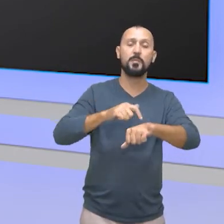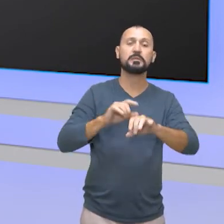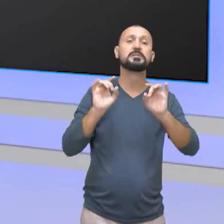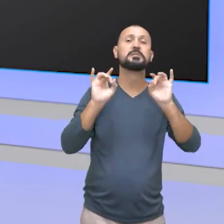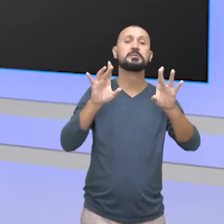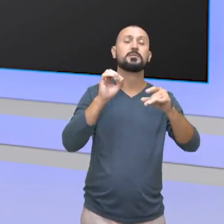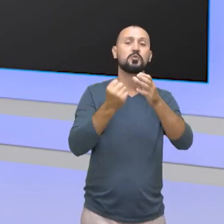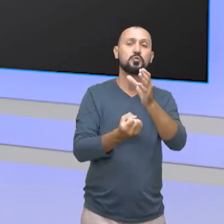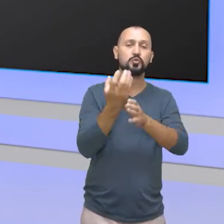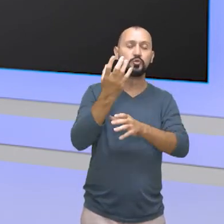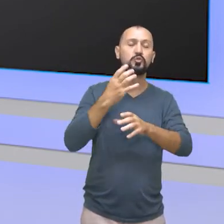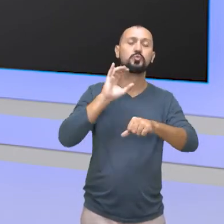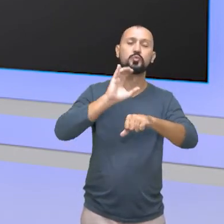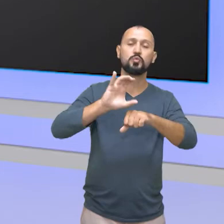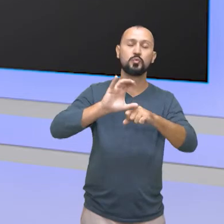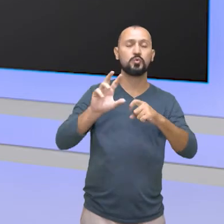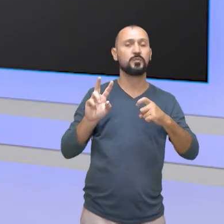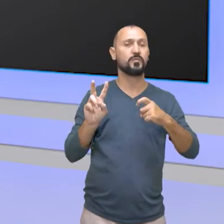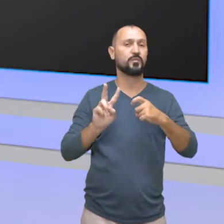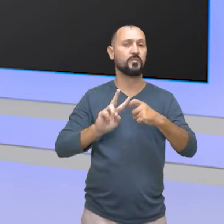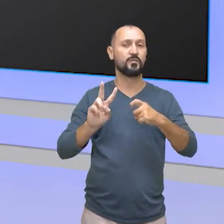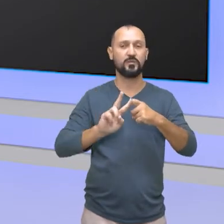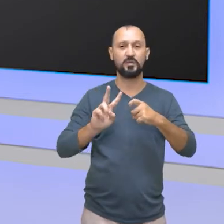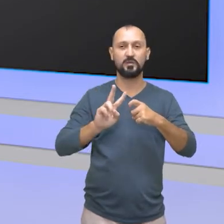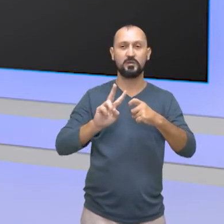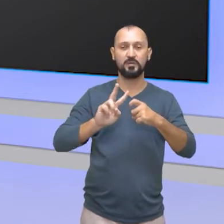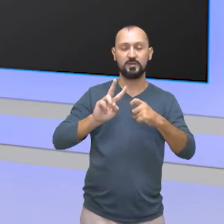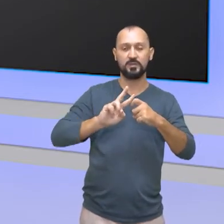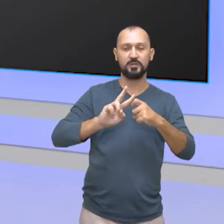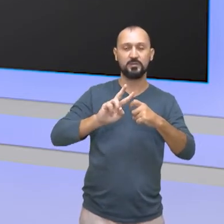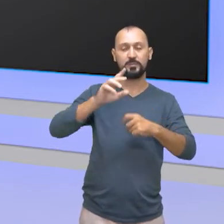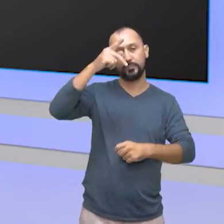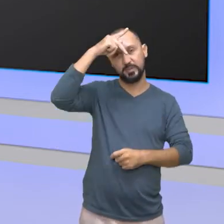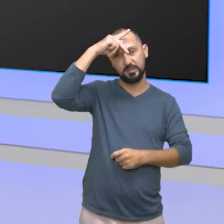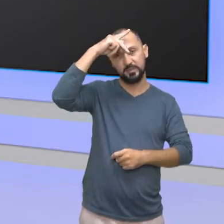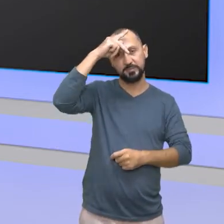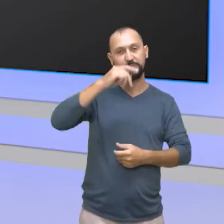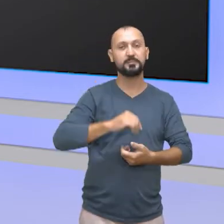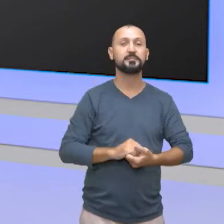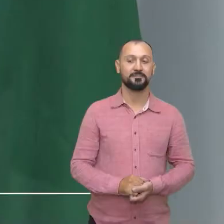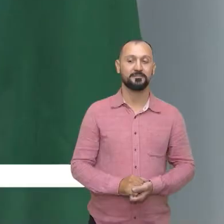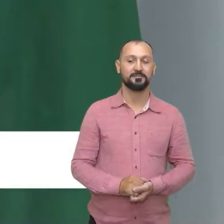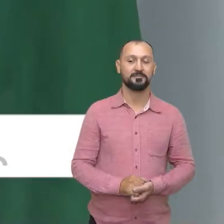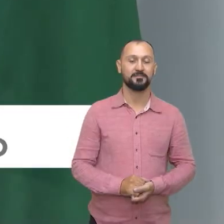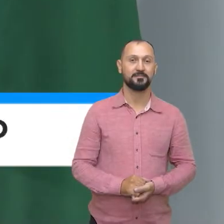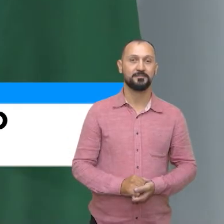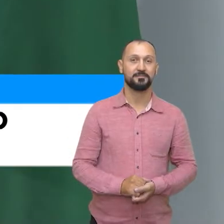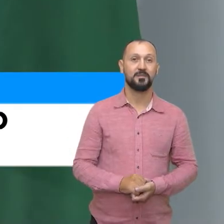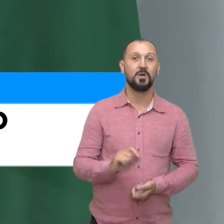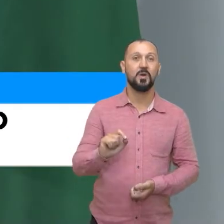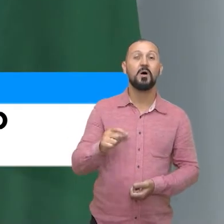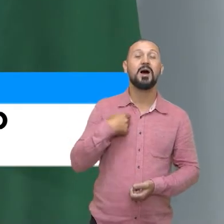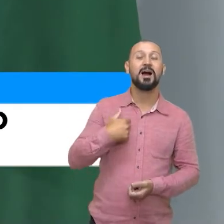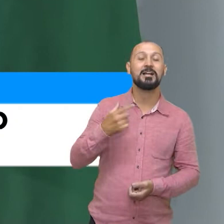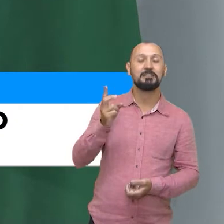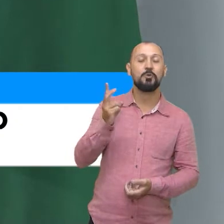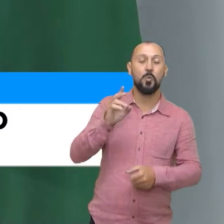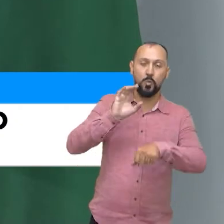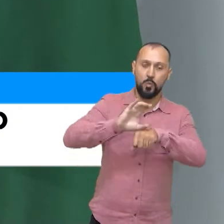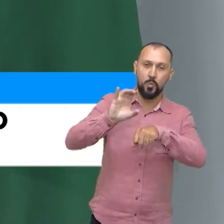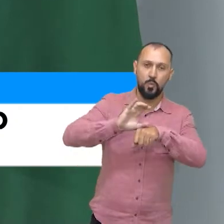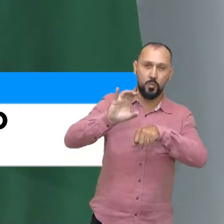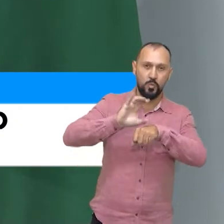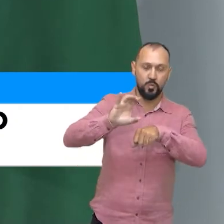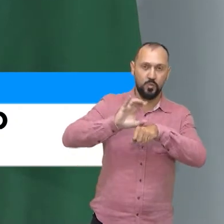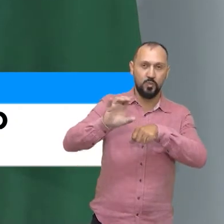de solenidade para a implantação do curso de Medicina Veterinária de Paranaíba. O tão sonhado curso de